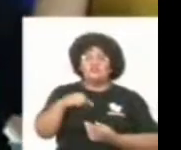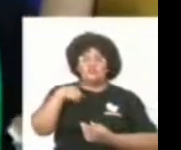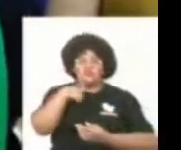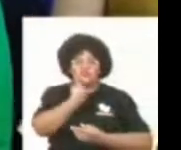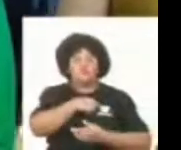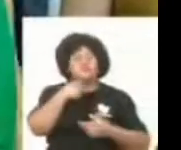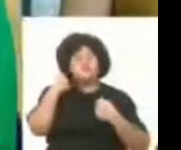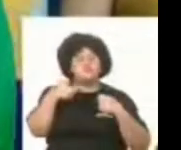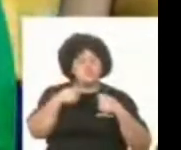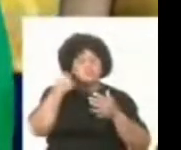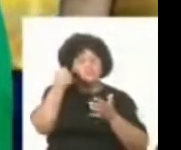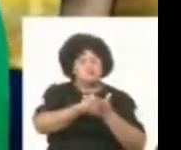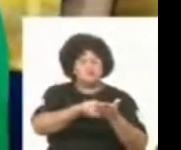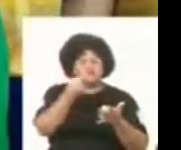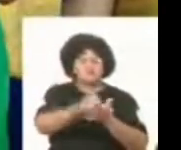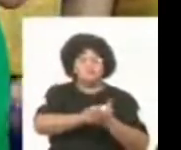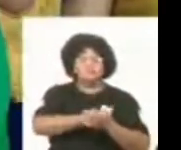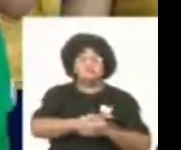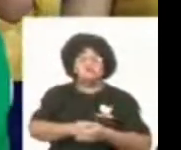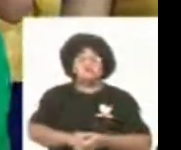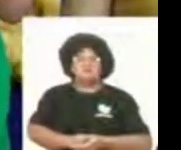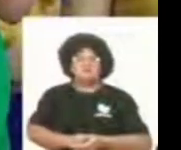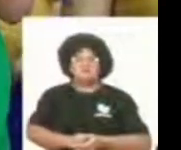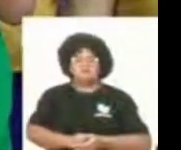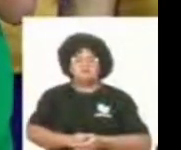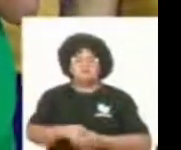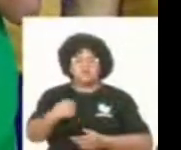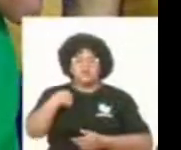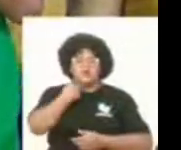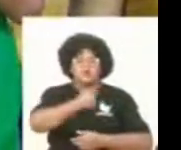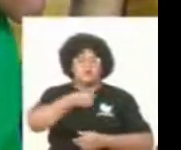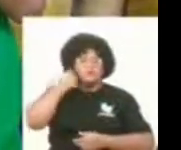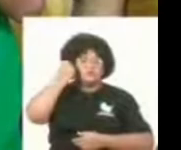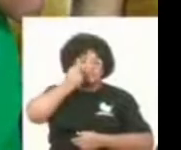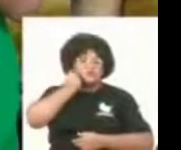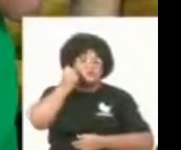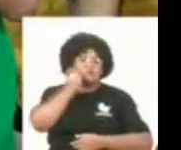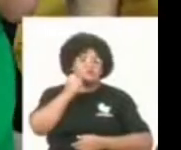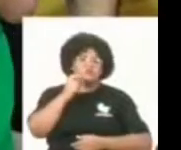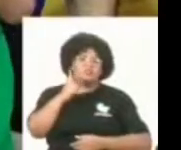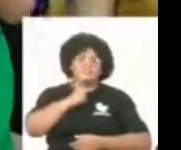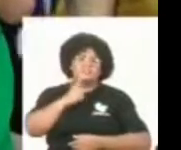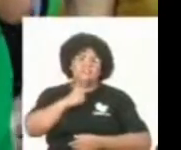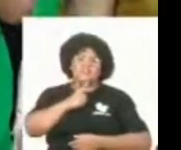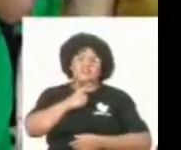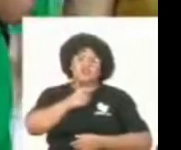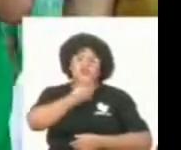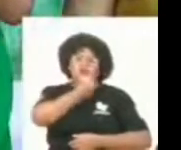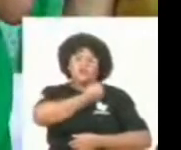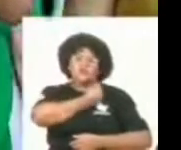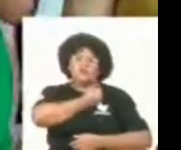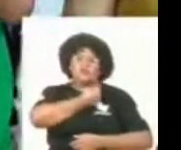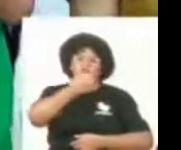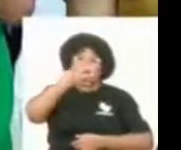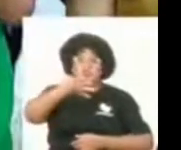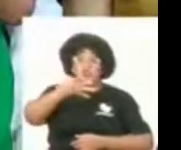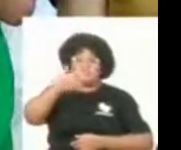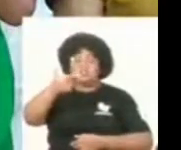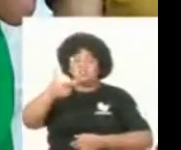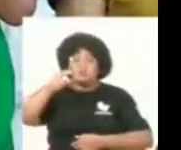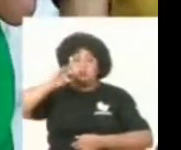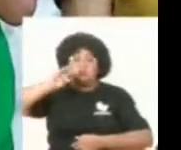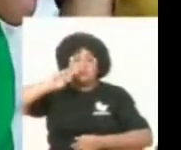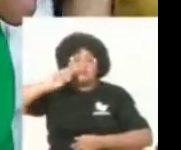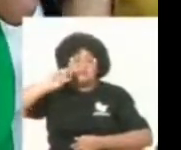desse exército. Nosso senador fez menção aqui que tem um número de 42 milhões aproximadamente